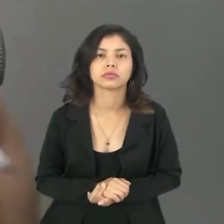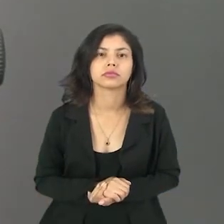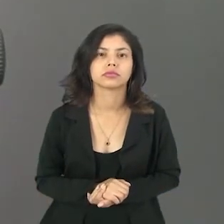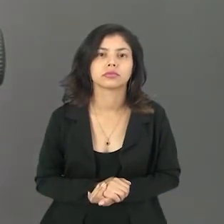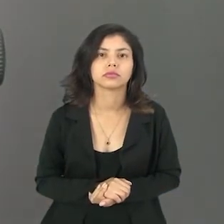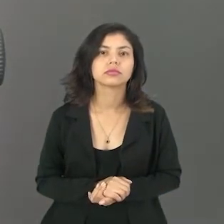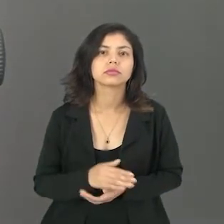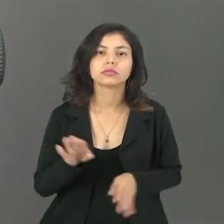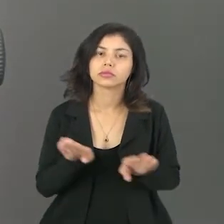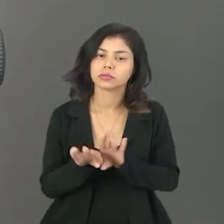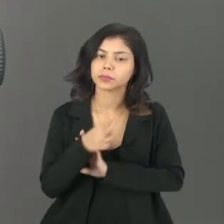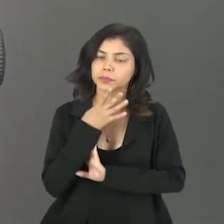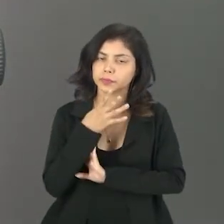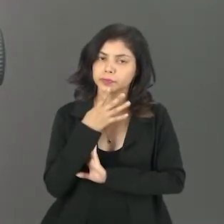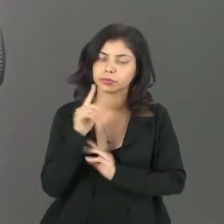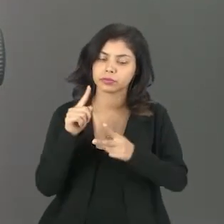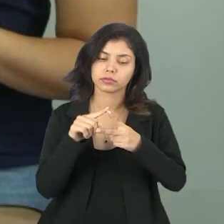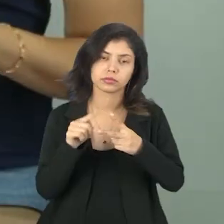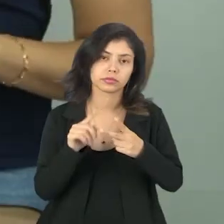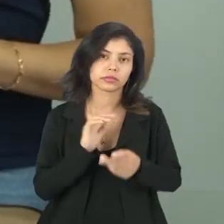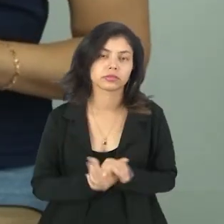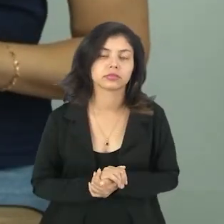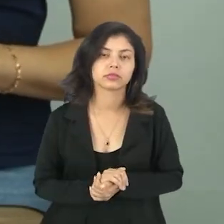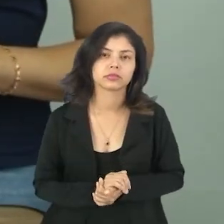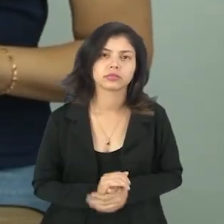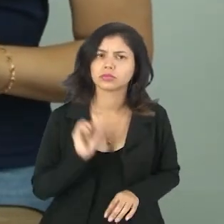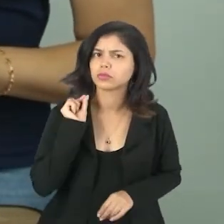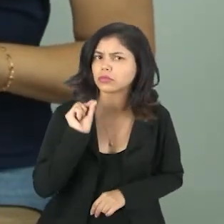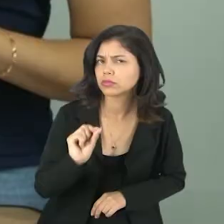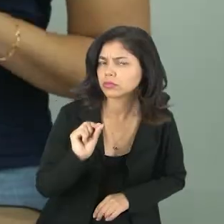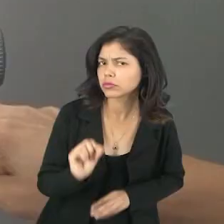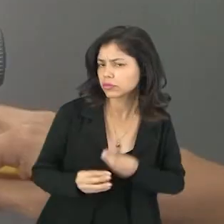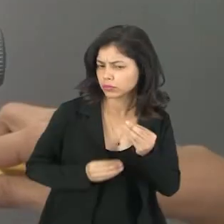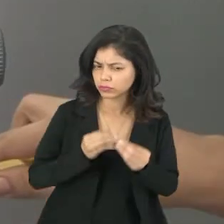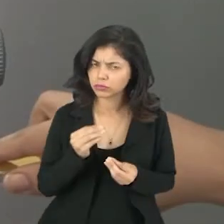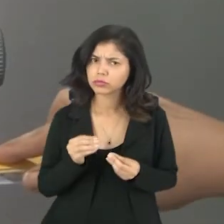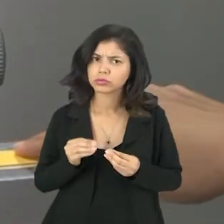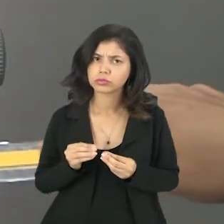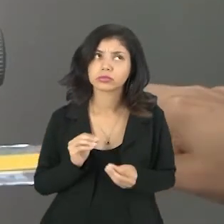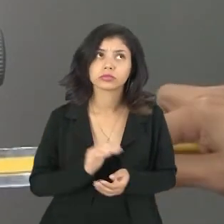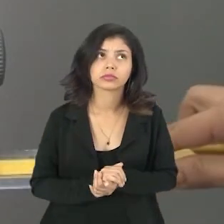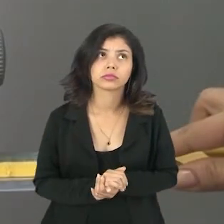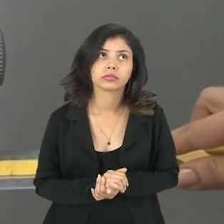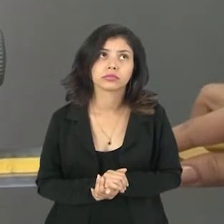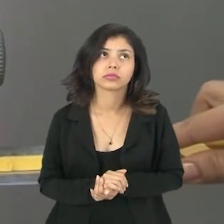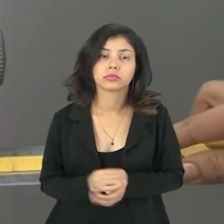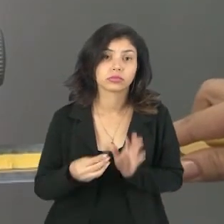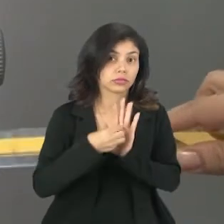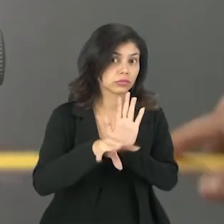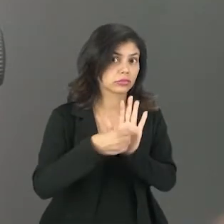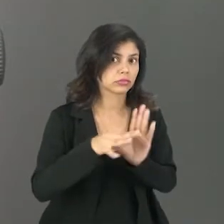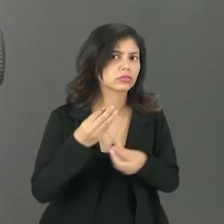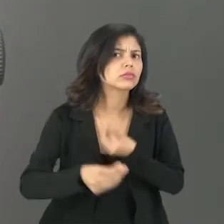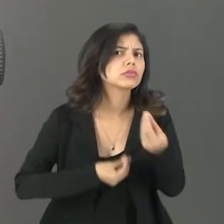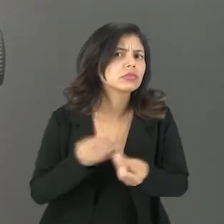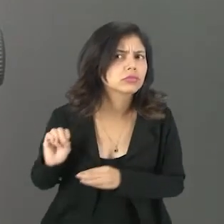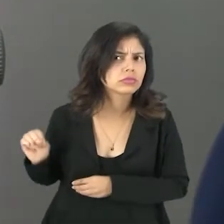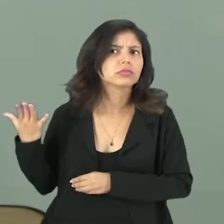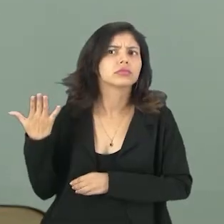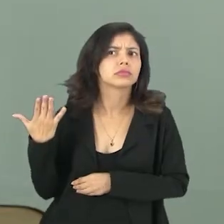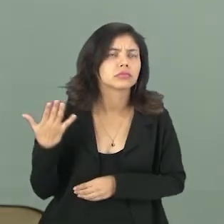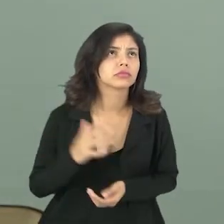covid-19 também conhecida certo e de que maneira a convite é transmitida